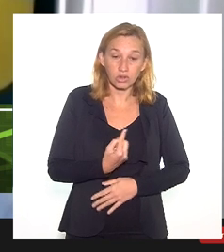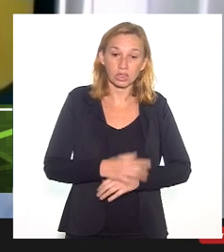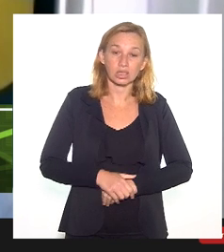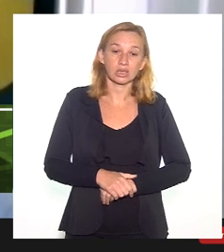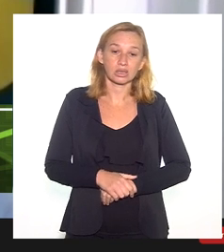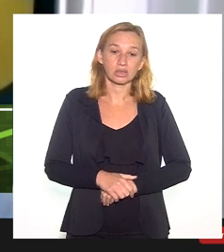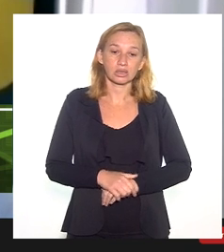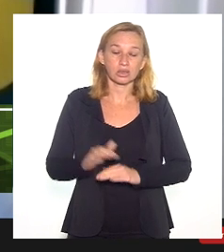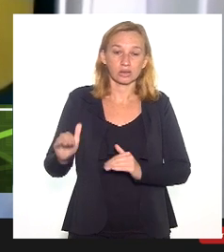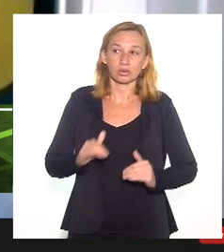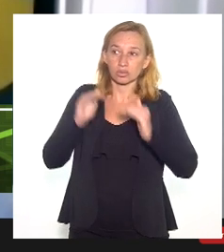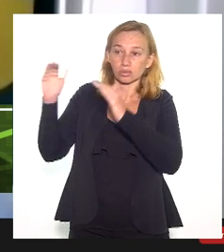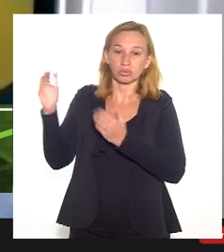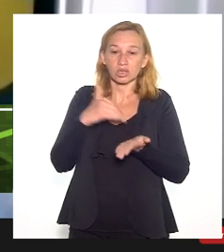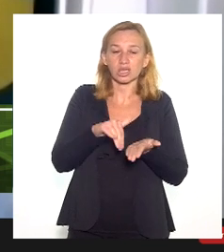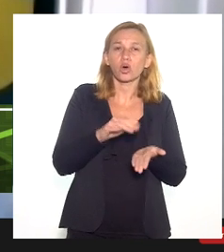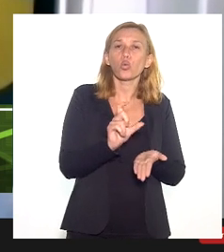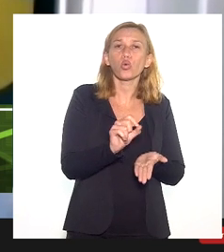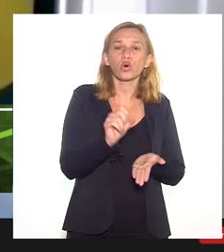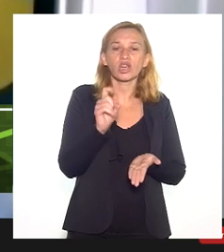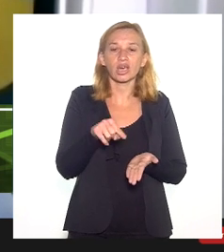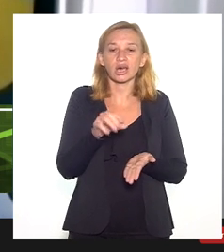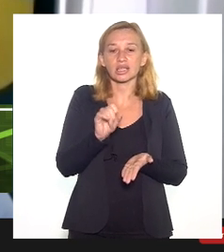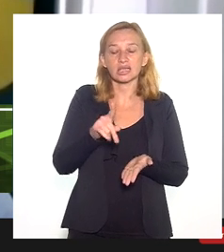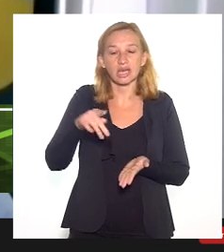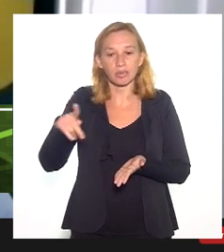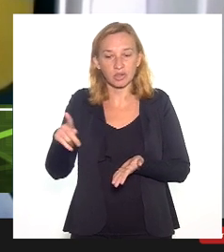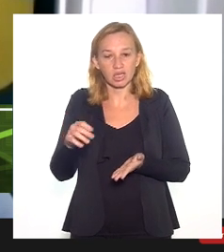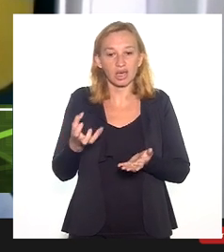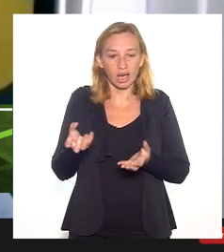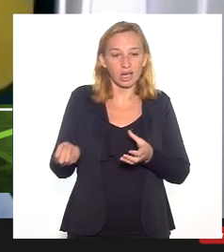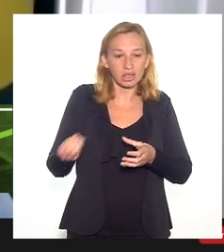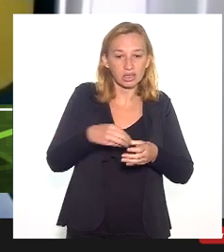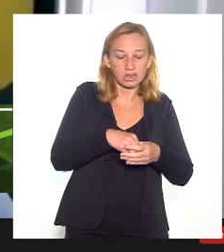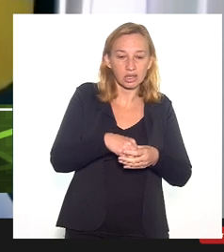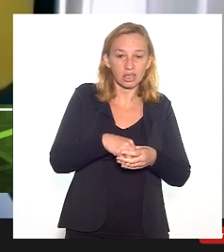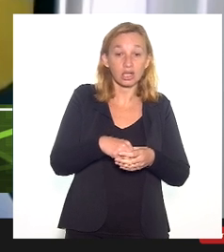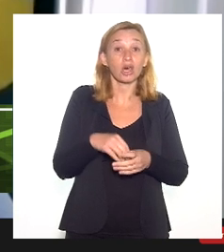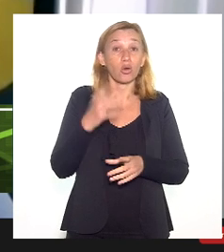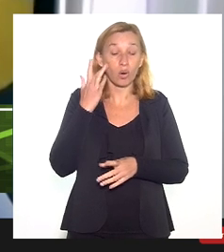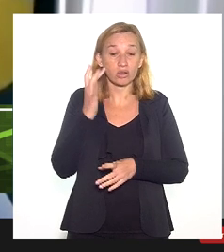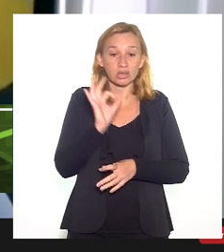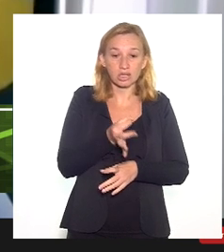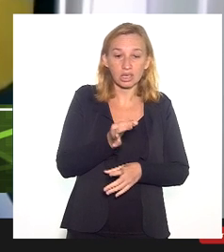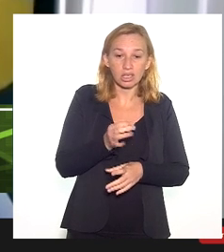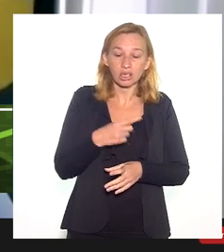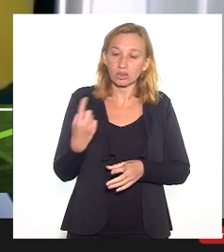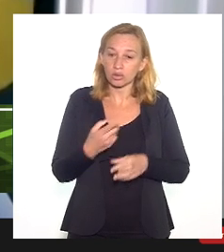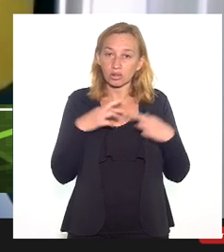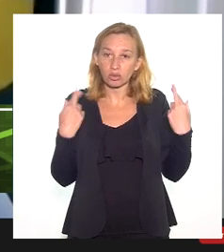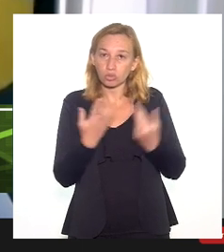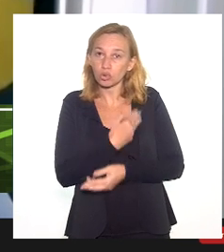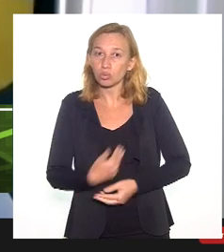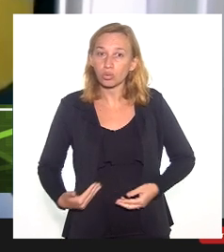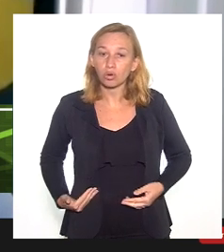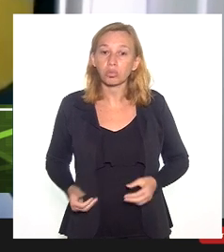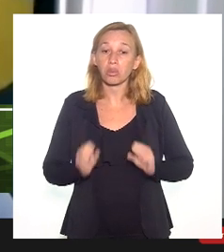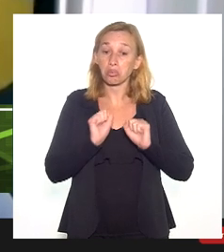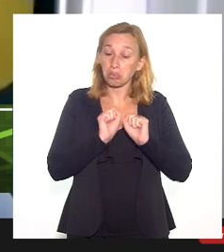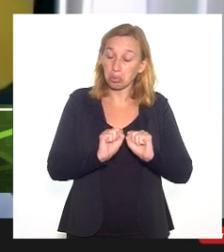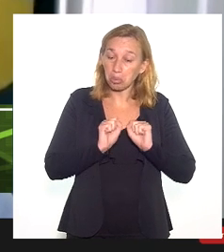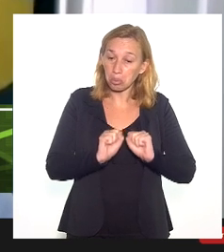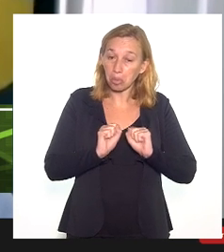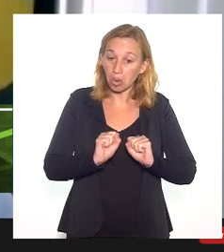subsecretário. O que a SECT pretende inserir? Eu acho até, modestamente, que as nossas audiências públicas podem